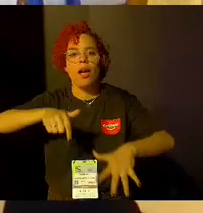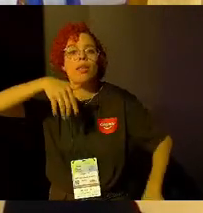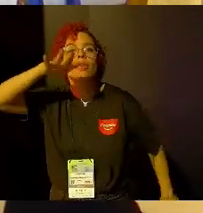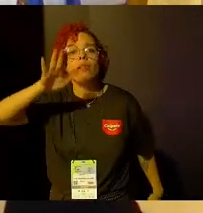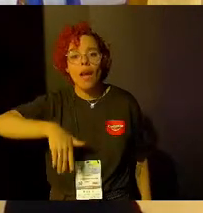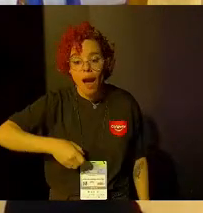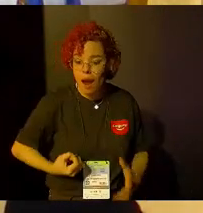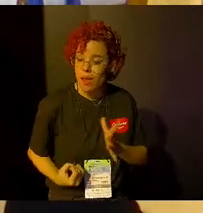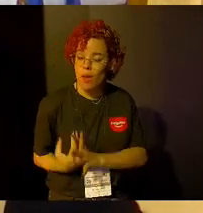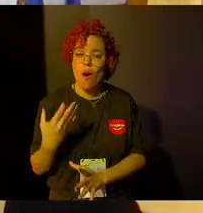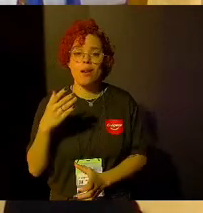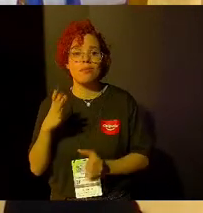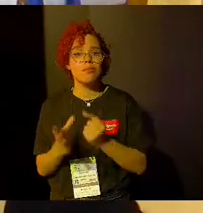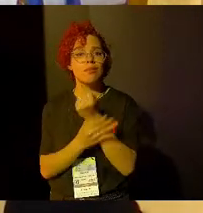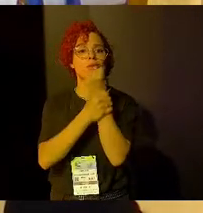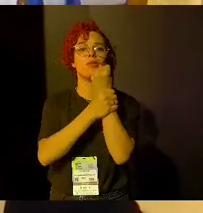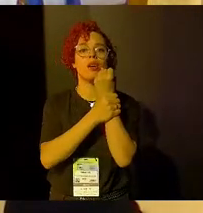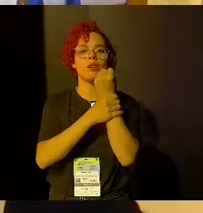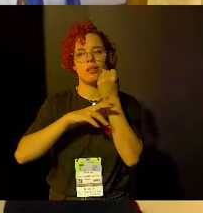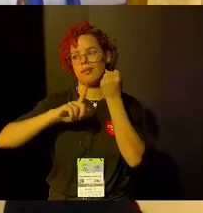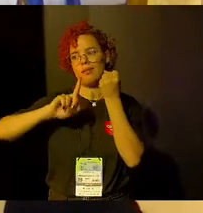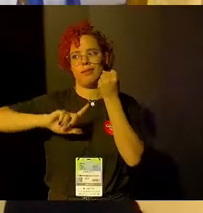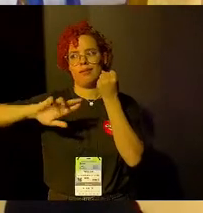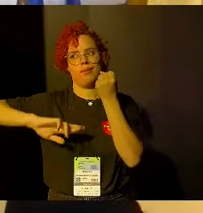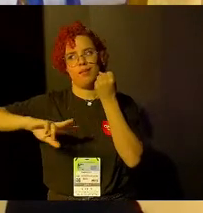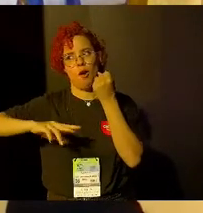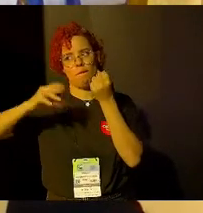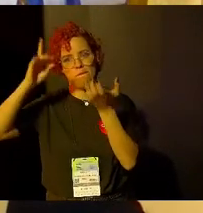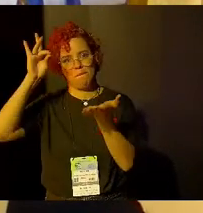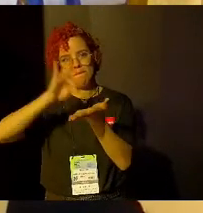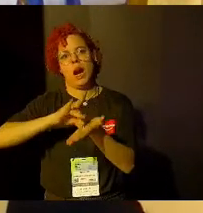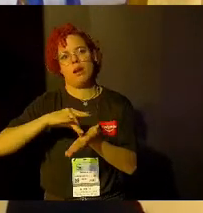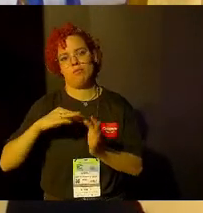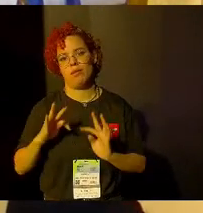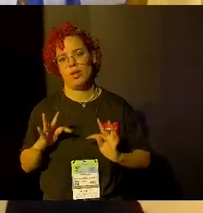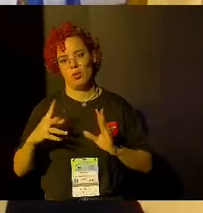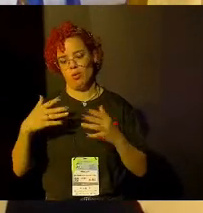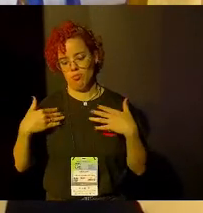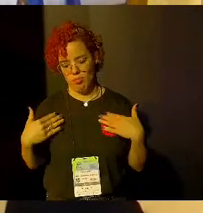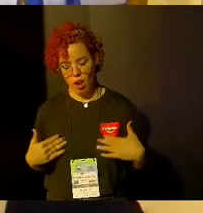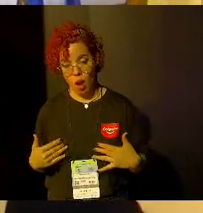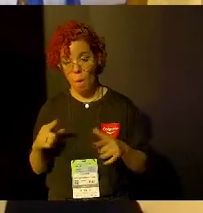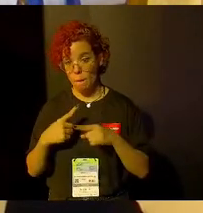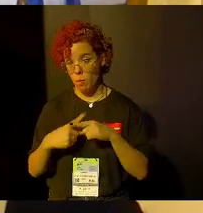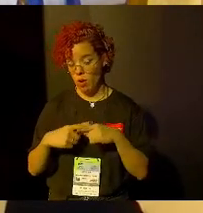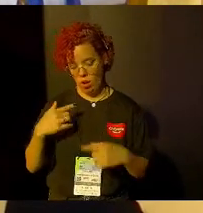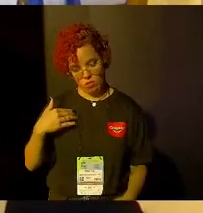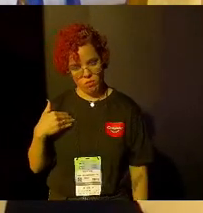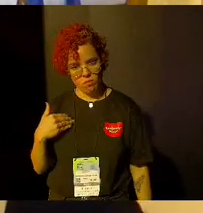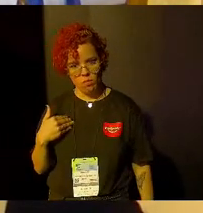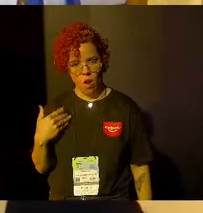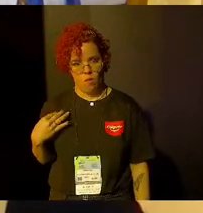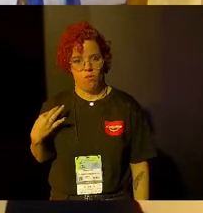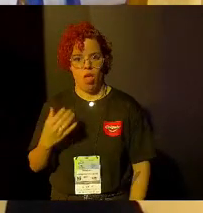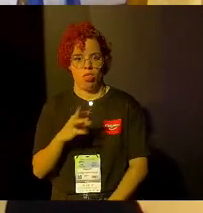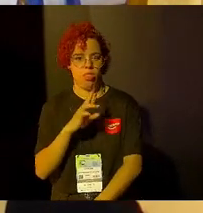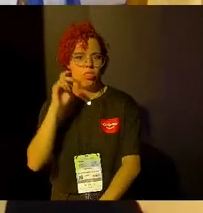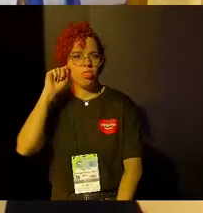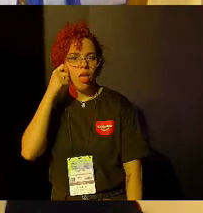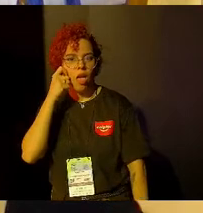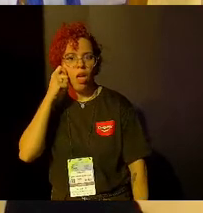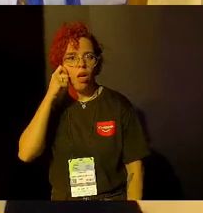a segurança pública que não funciona para todos os corpos já que o meu é visto como perigoso e a segurança pública